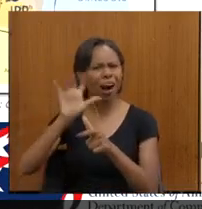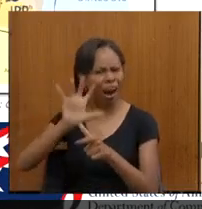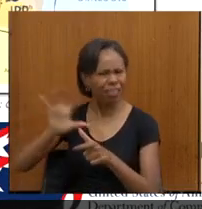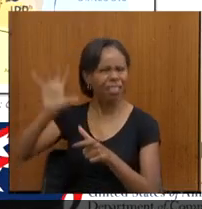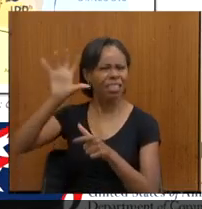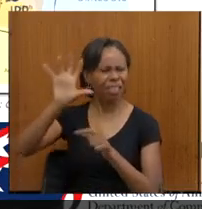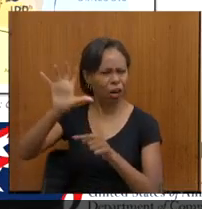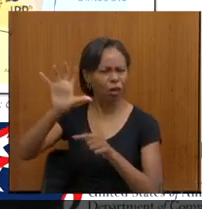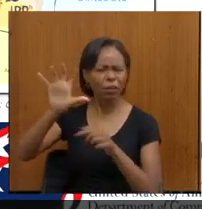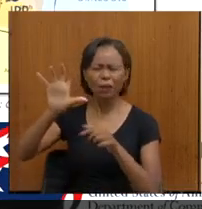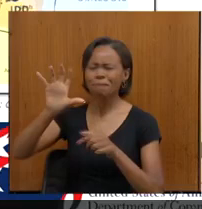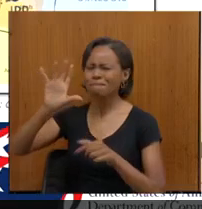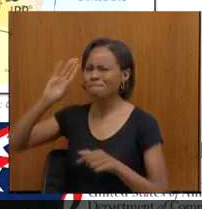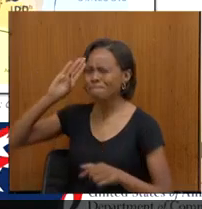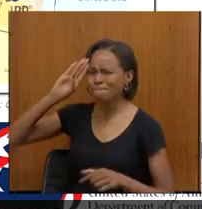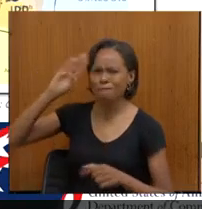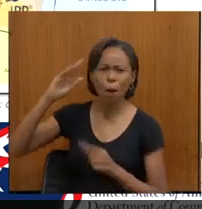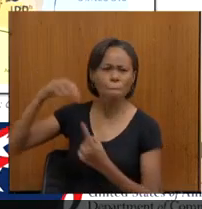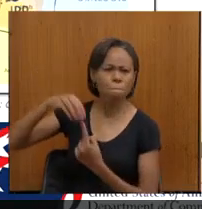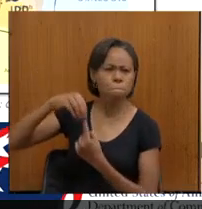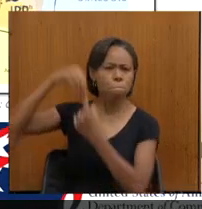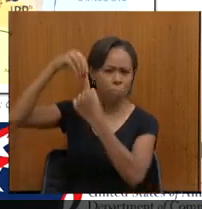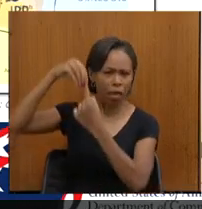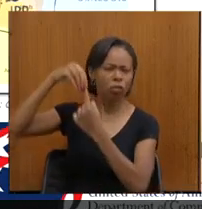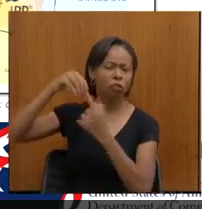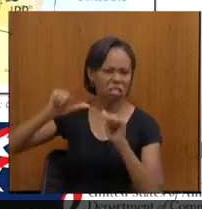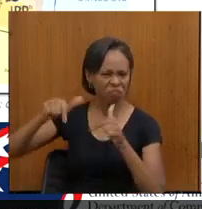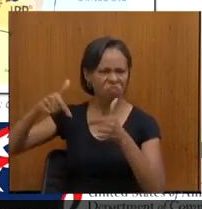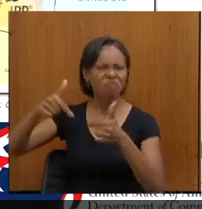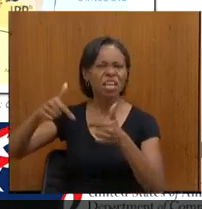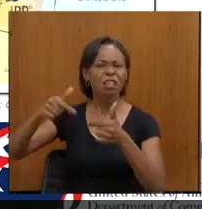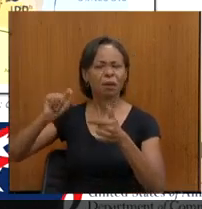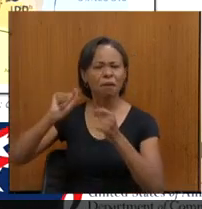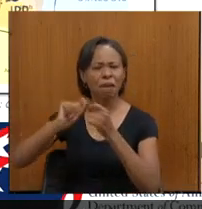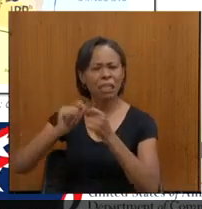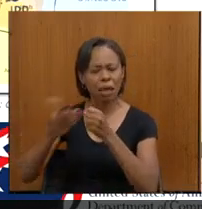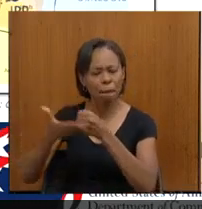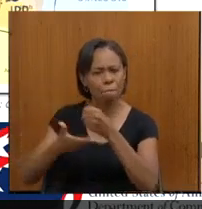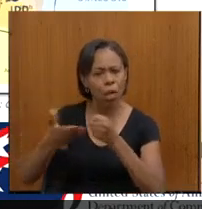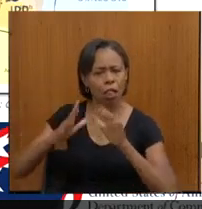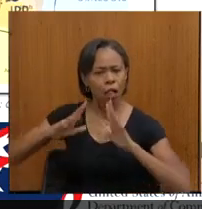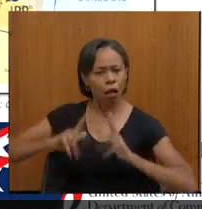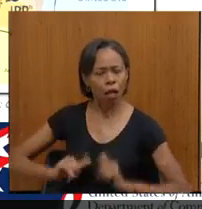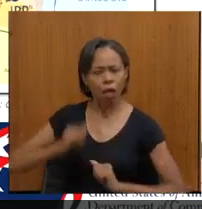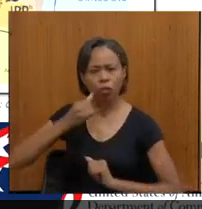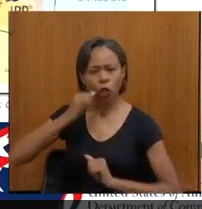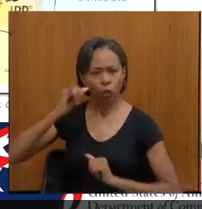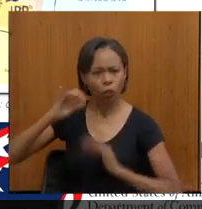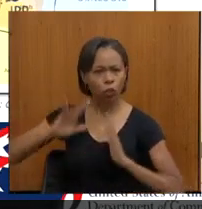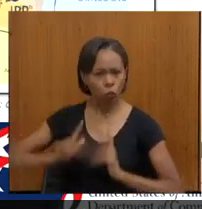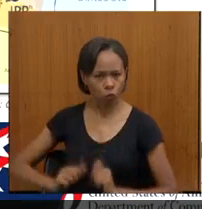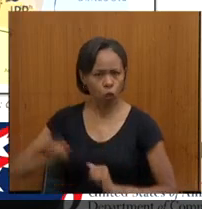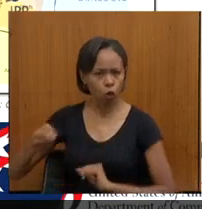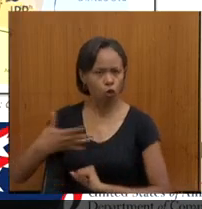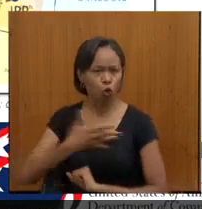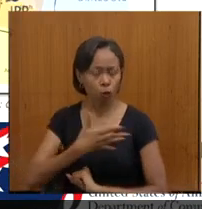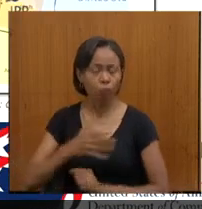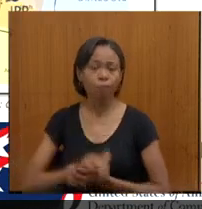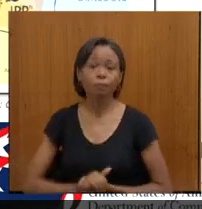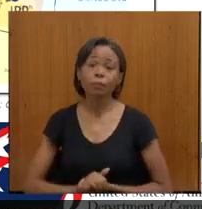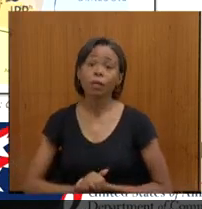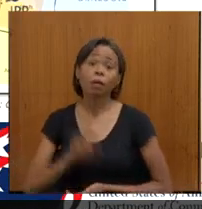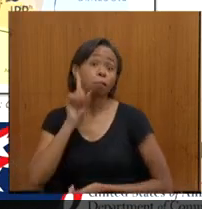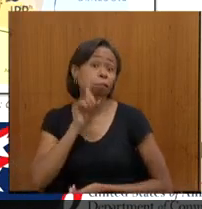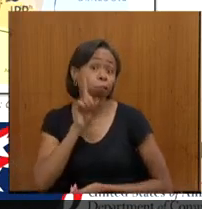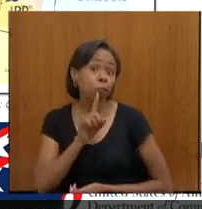e nessa parte de tomar Matriz a nossa limpa e pode ser lugar ou Estados Unidos frente